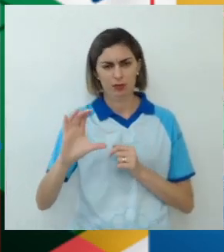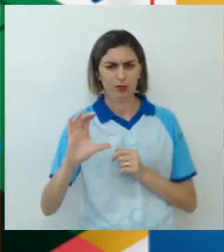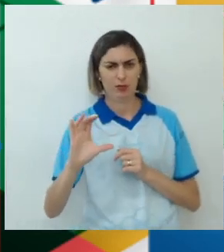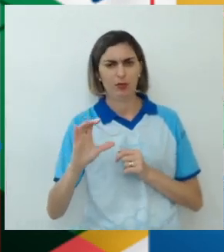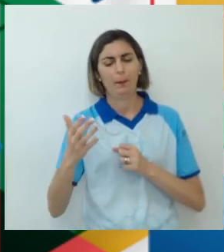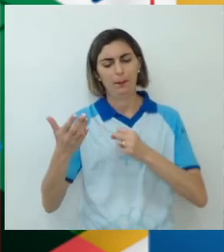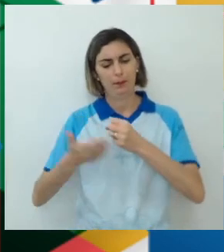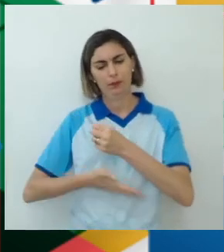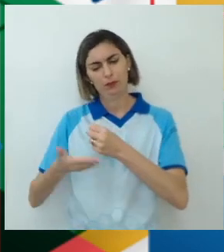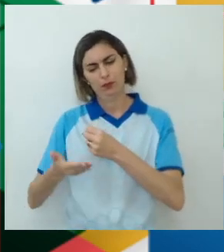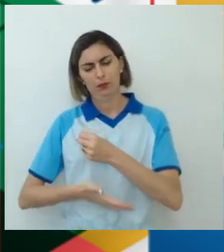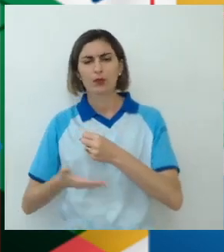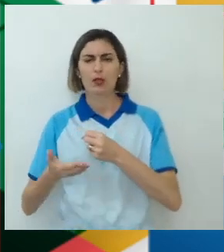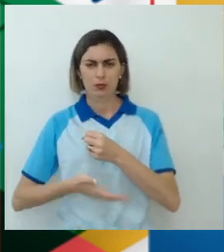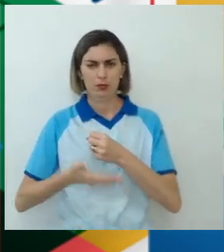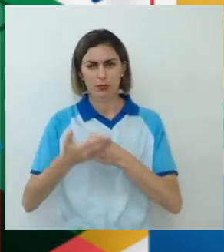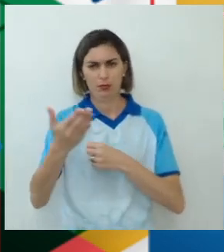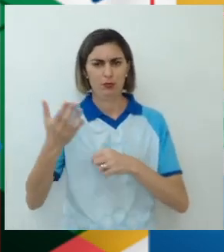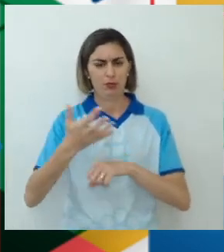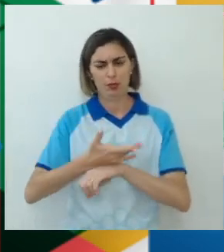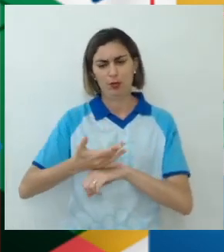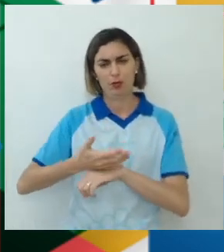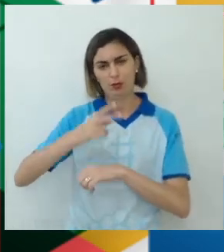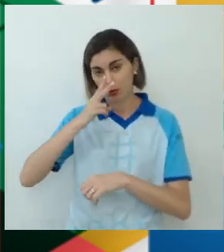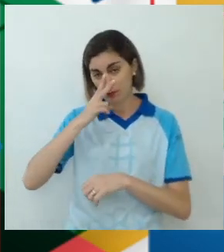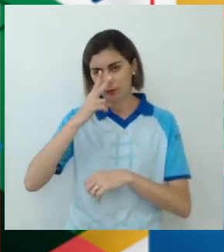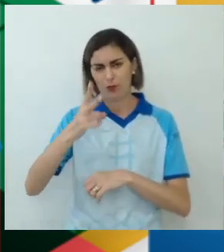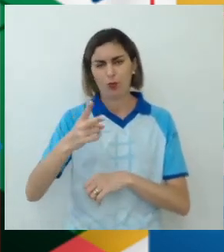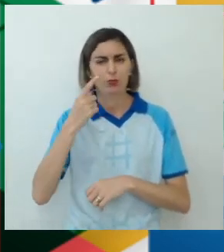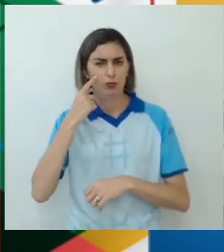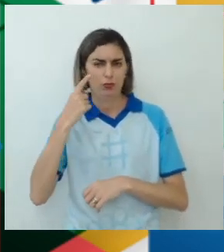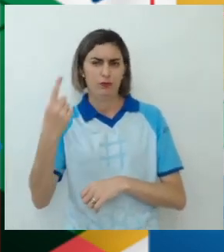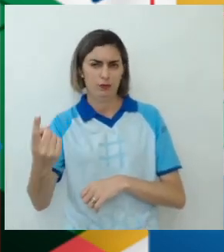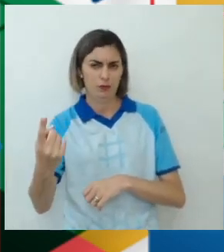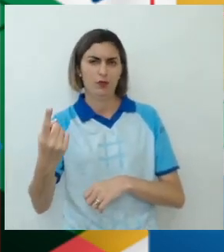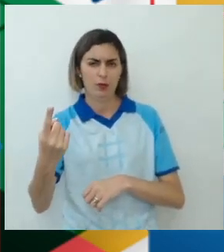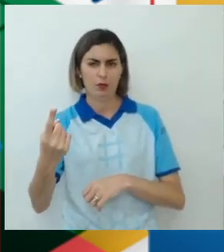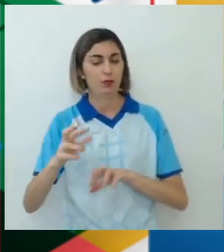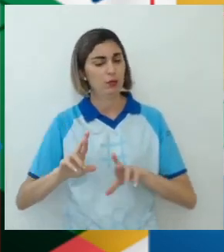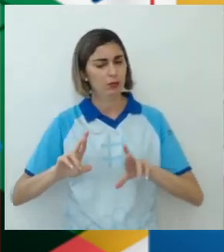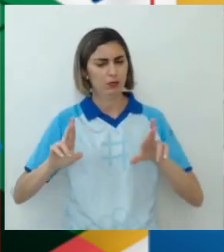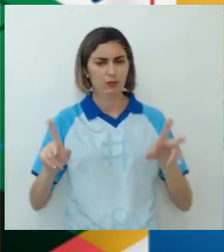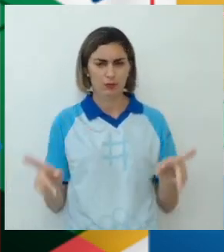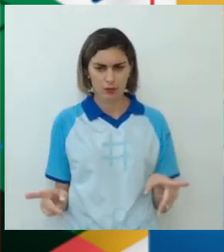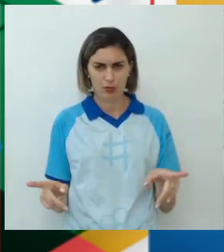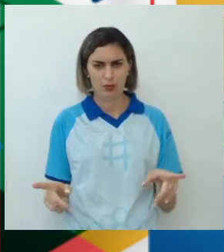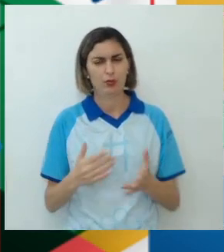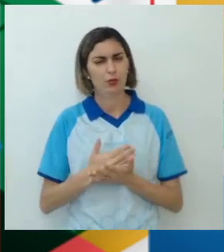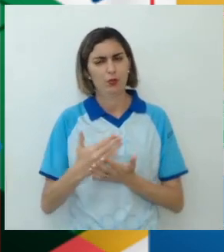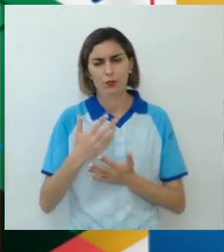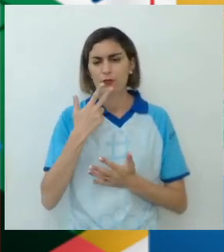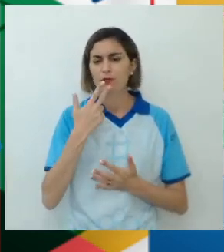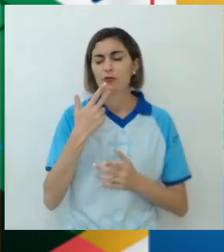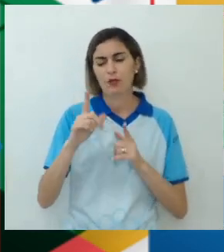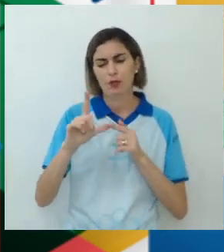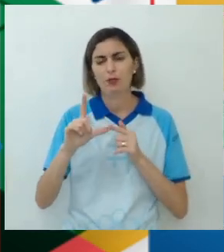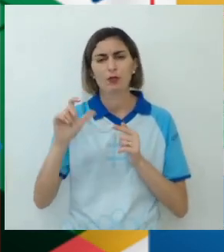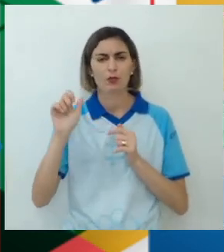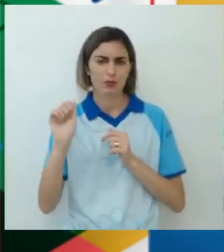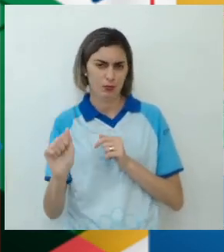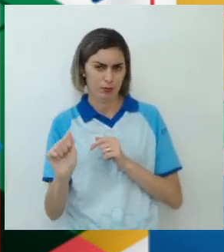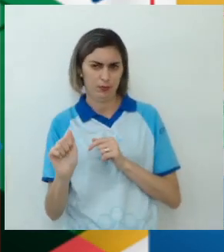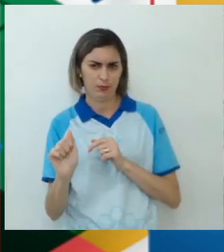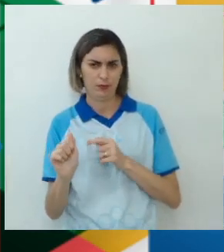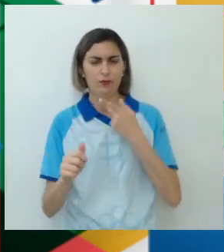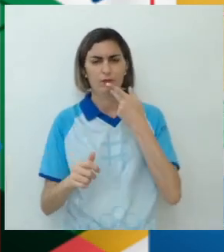As bases conjugadas de ácidos fortes, veja, é o contrário do que iniciou dizendo a letra A, tá? A